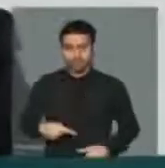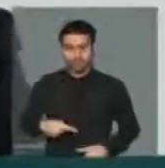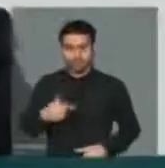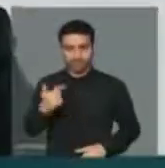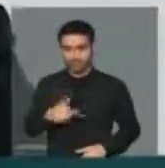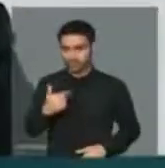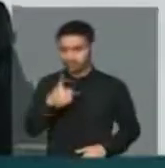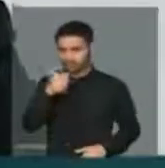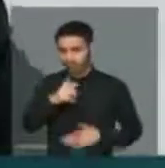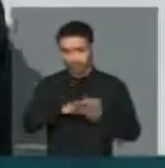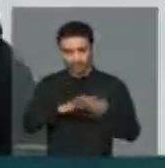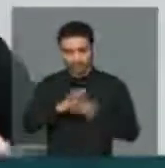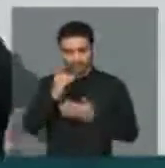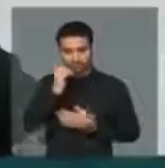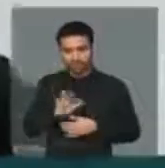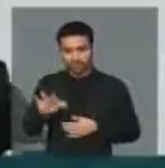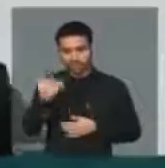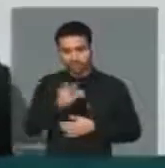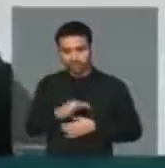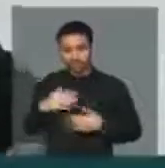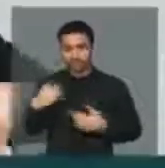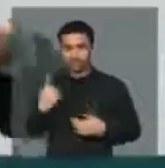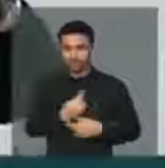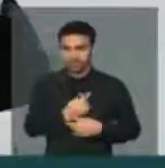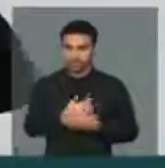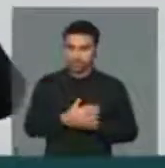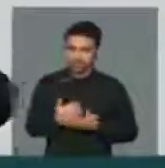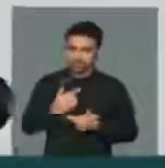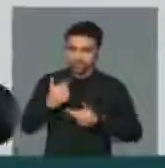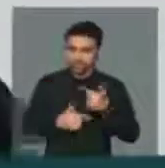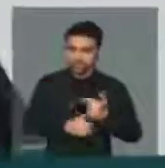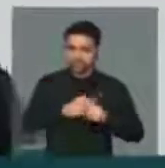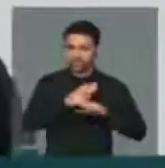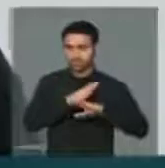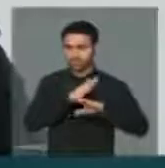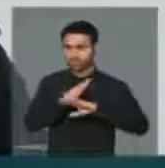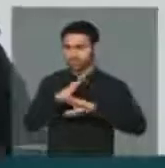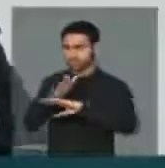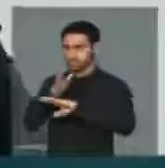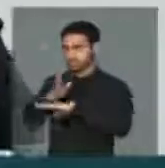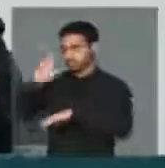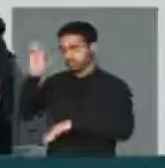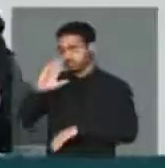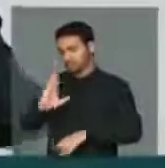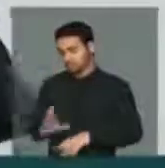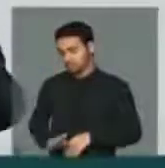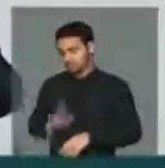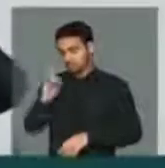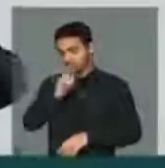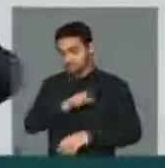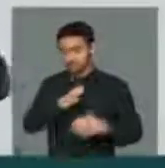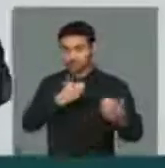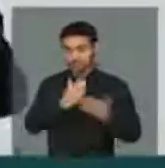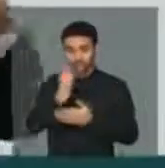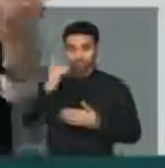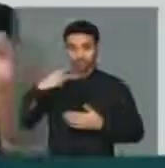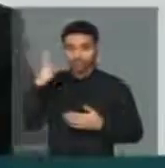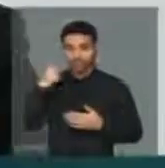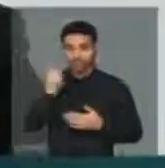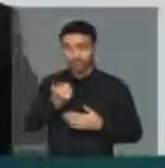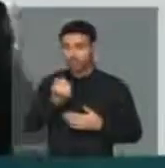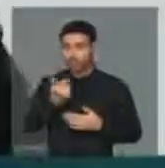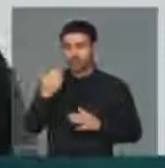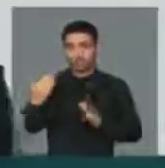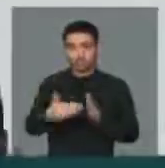federal. Começamos a fazer esse trabalho, percorrendo todo o Brasil, elegemos vereadores em quase todas